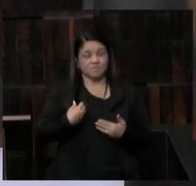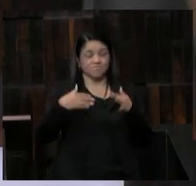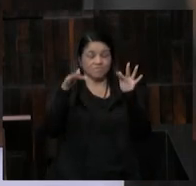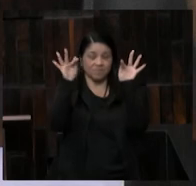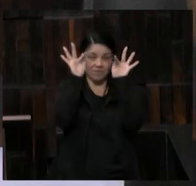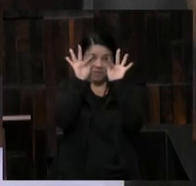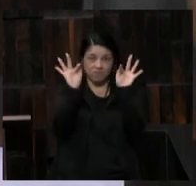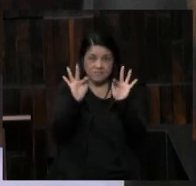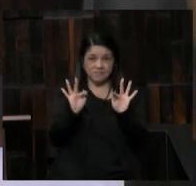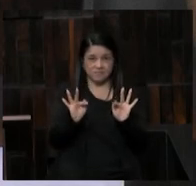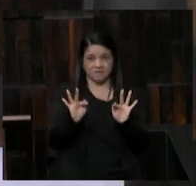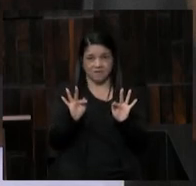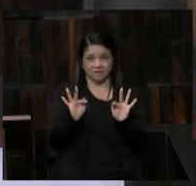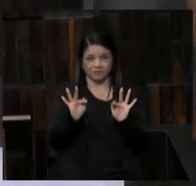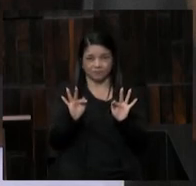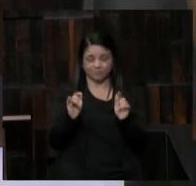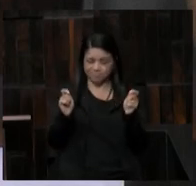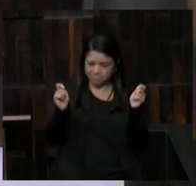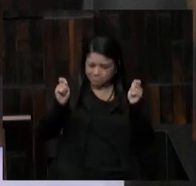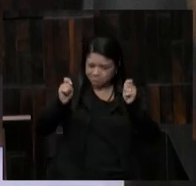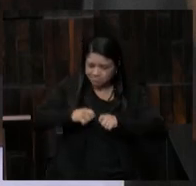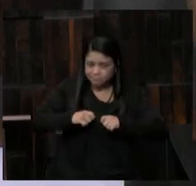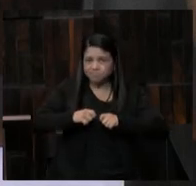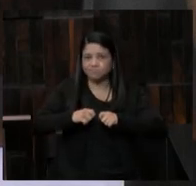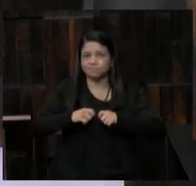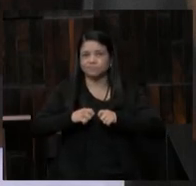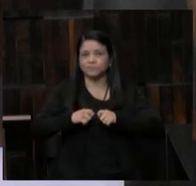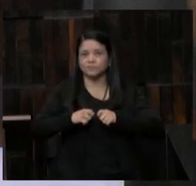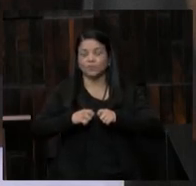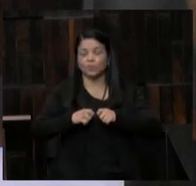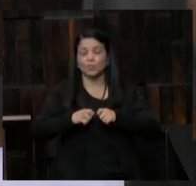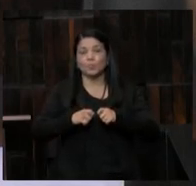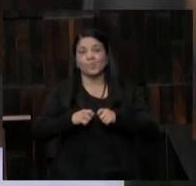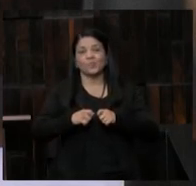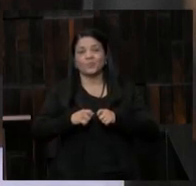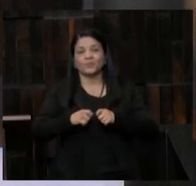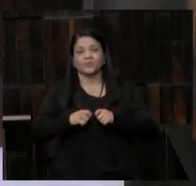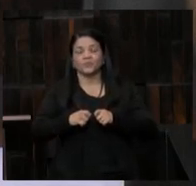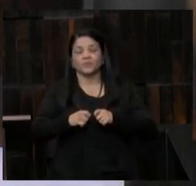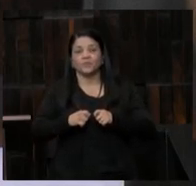plenitude todas as suas capacidades. Há muito...